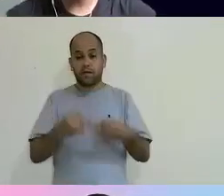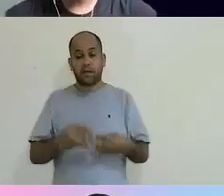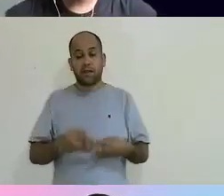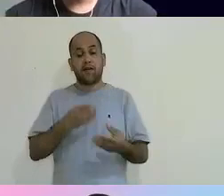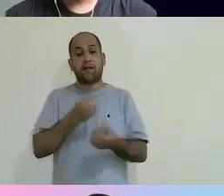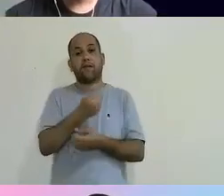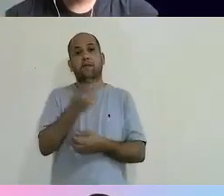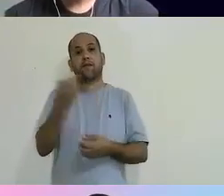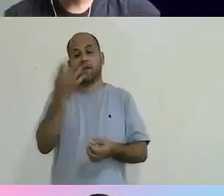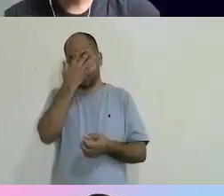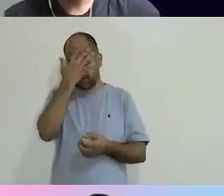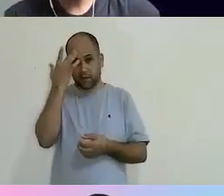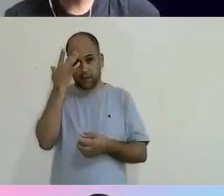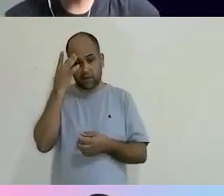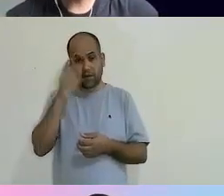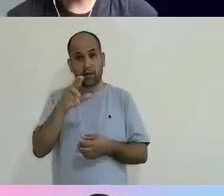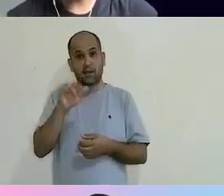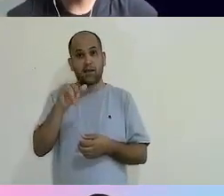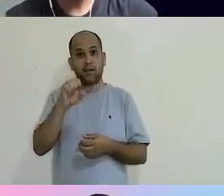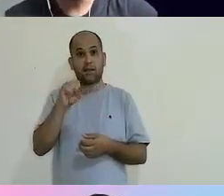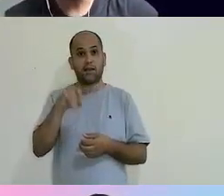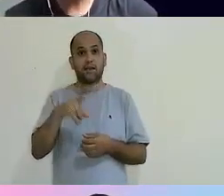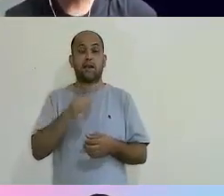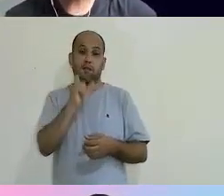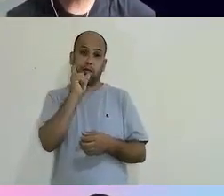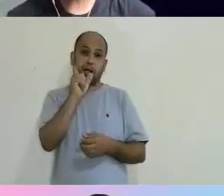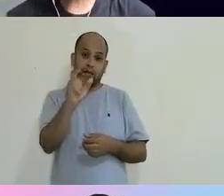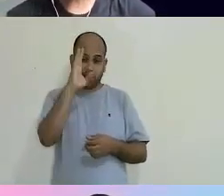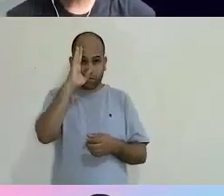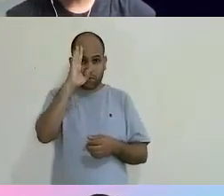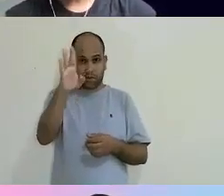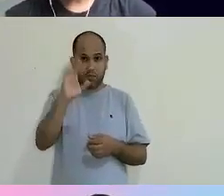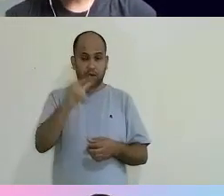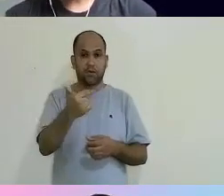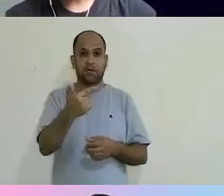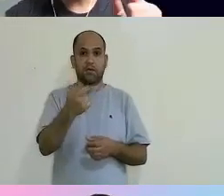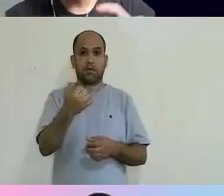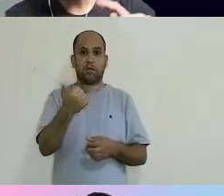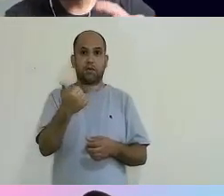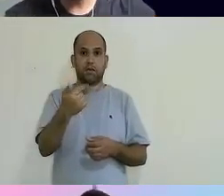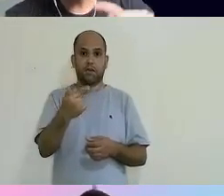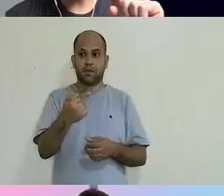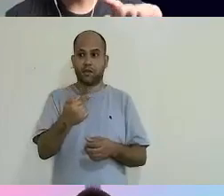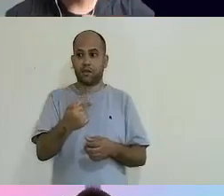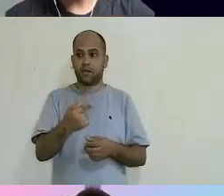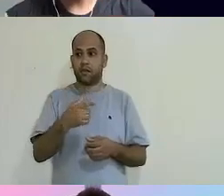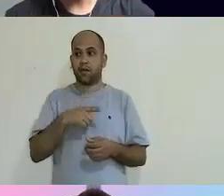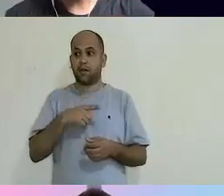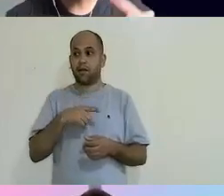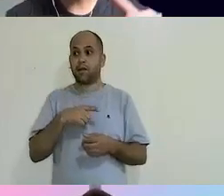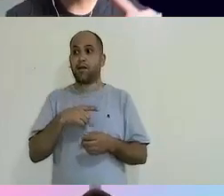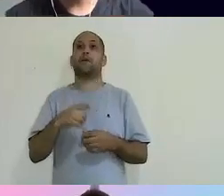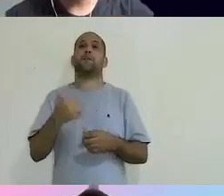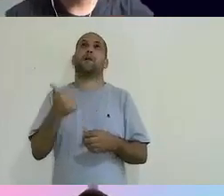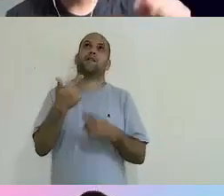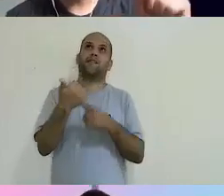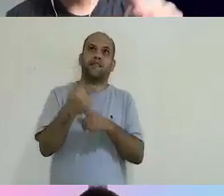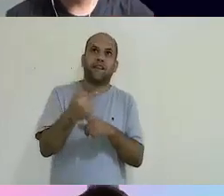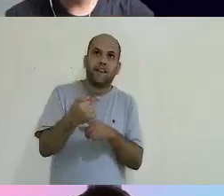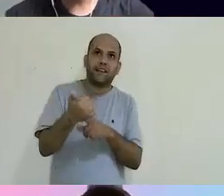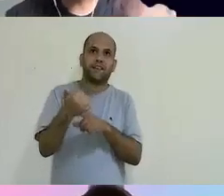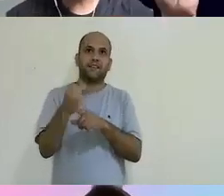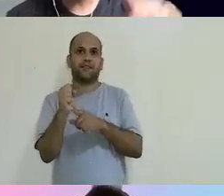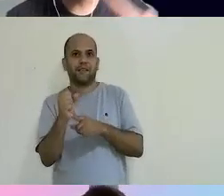nossa, resiliência é a palavra do ano para mim, em 2017. Só que resiliência foi a palavra do ano para mim em 2017,